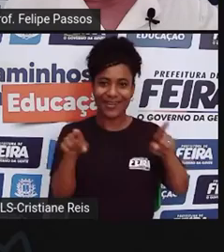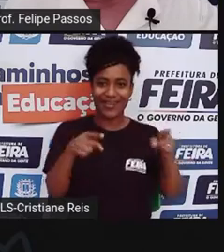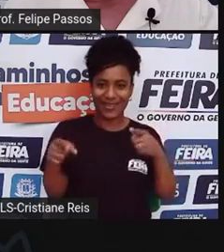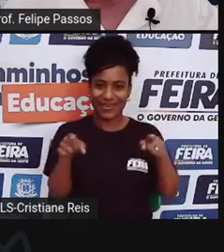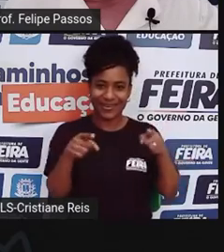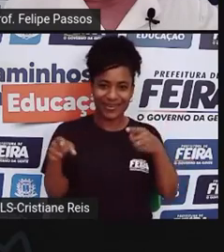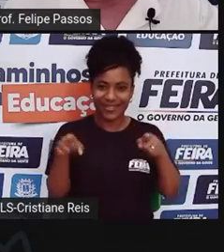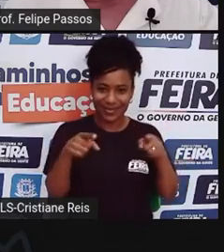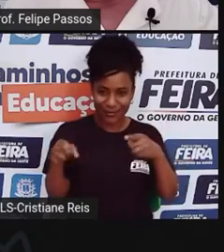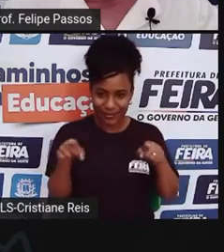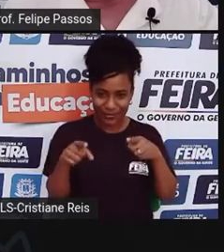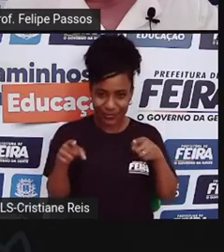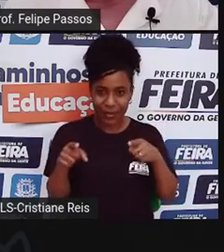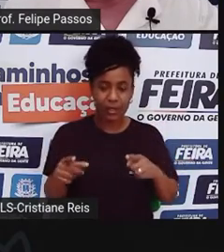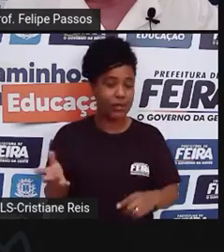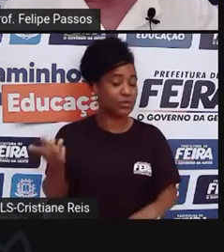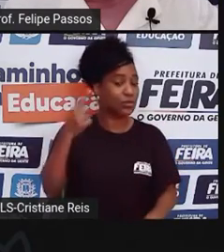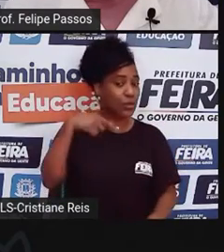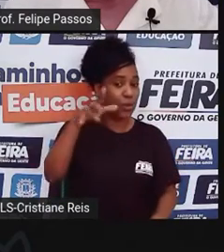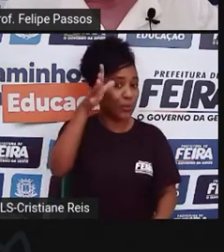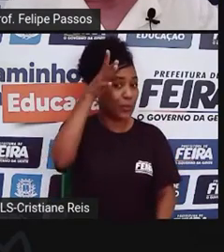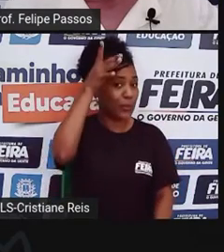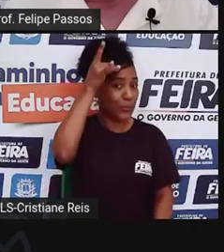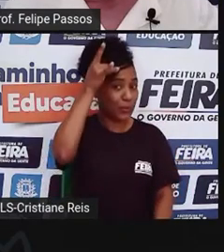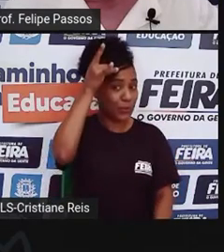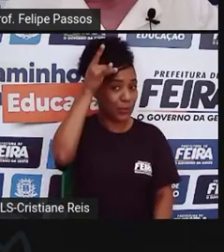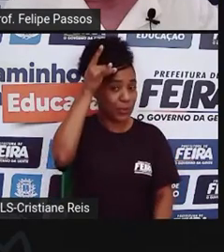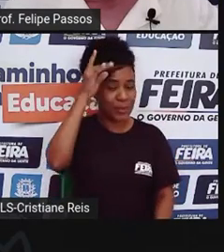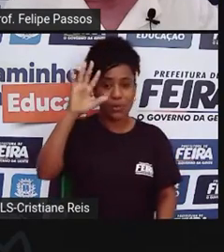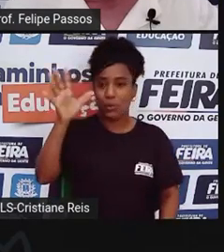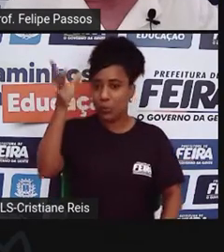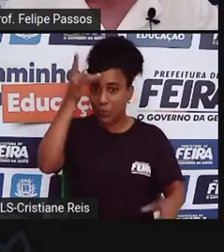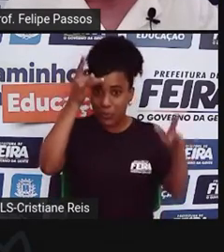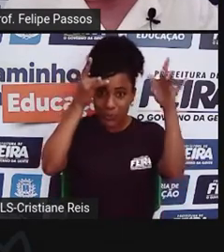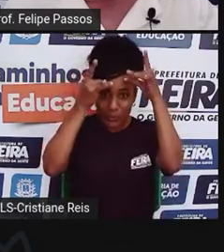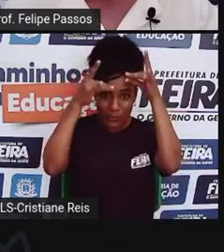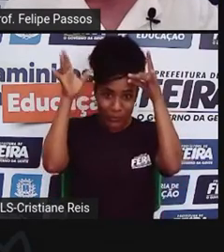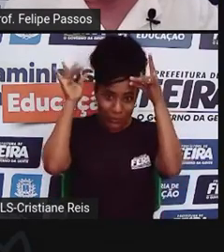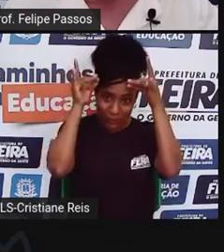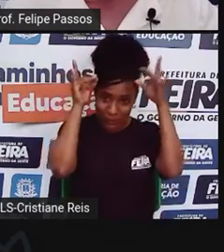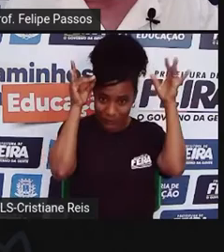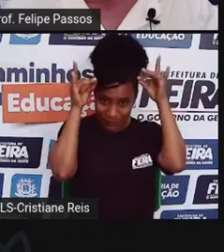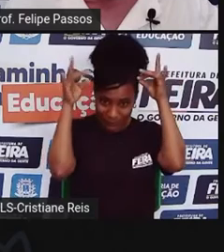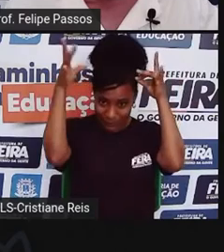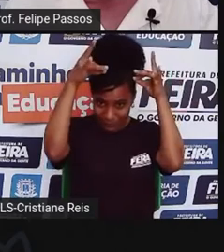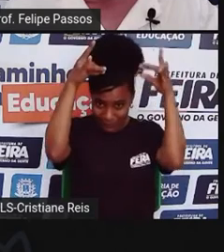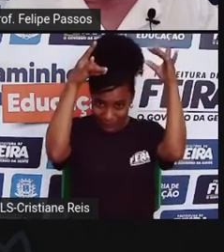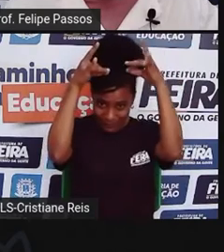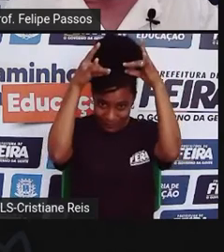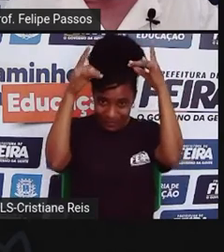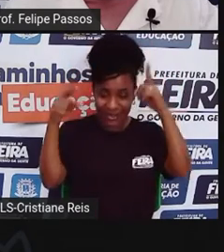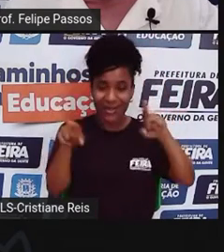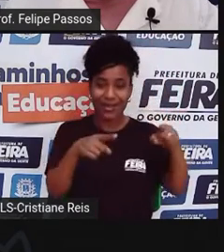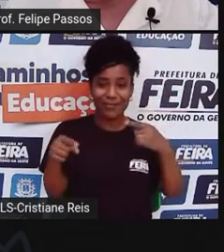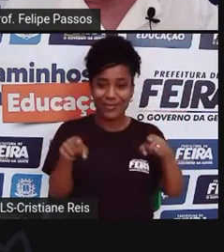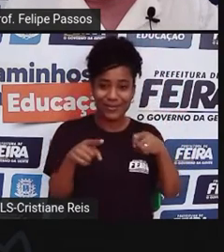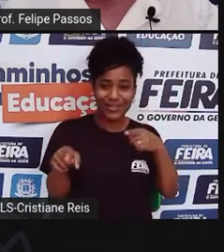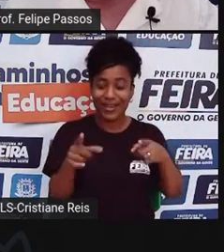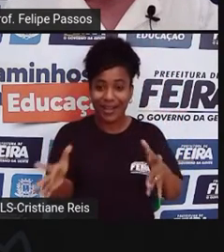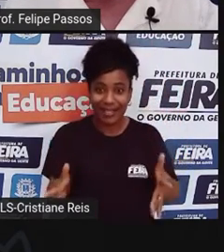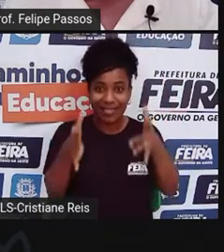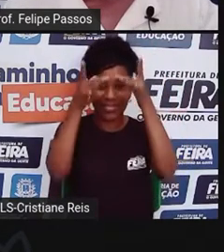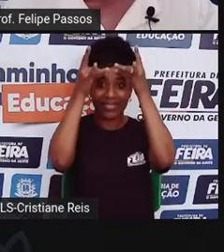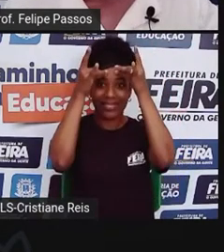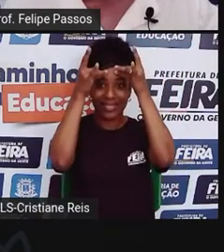só uma parte do seu cognitivo, você começa a envolver, englobar várias partes. Por isso que quando a música entra no seu juízo, para sair dá trabalho.